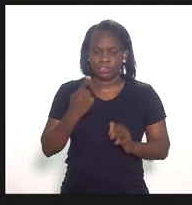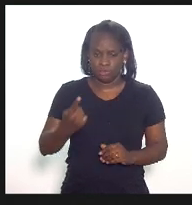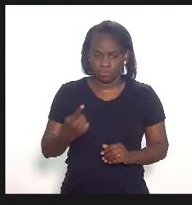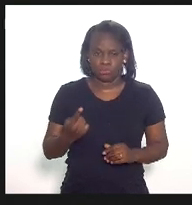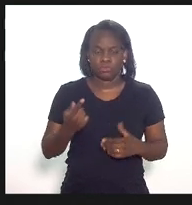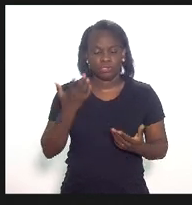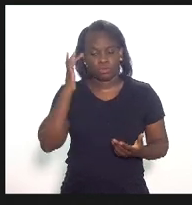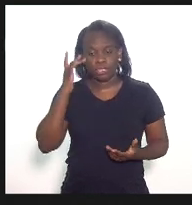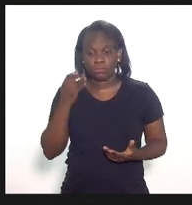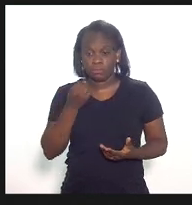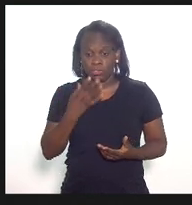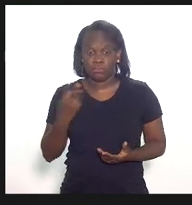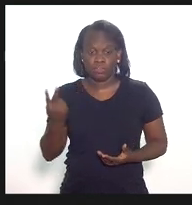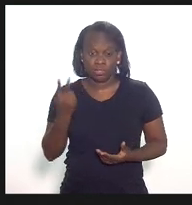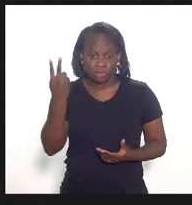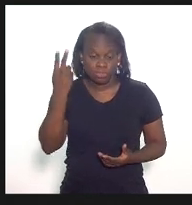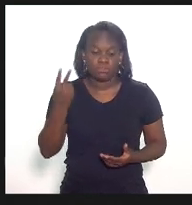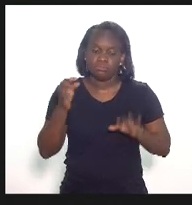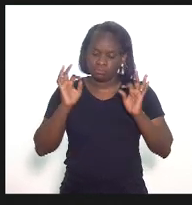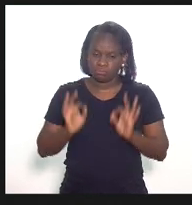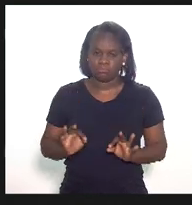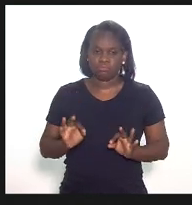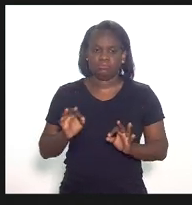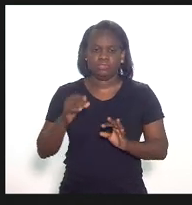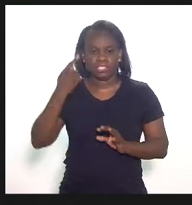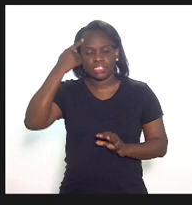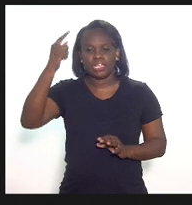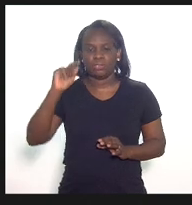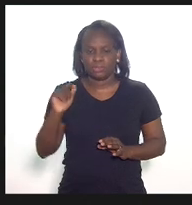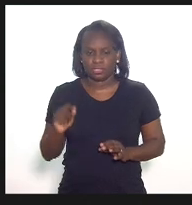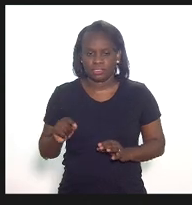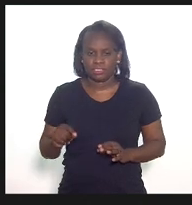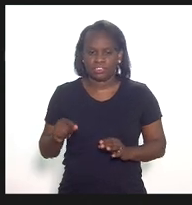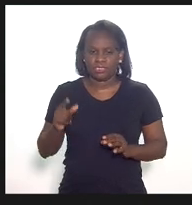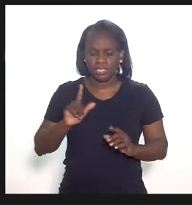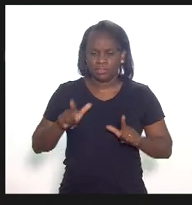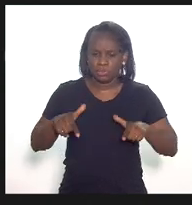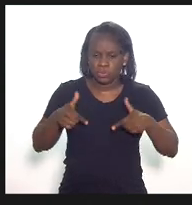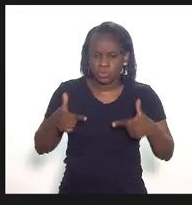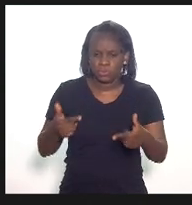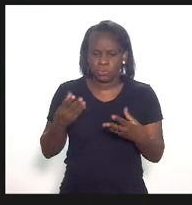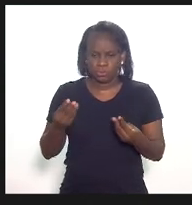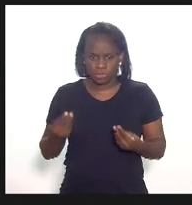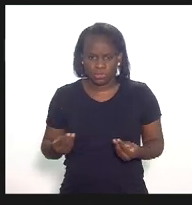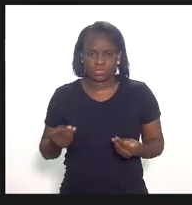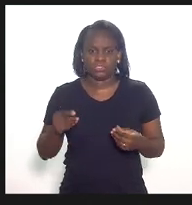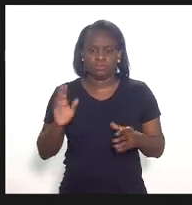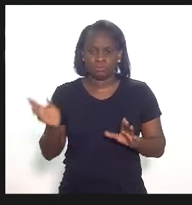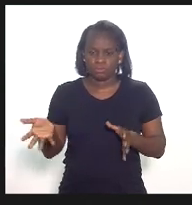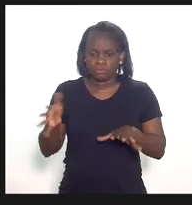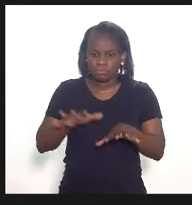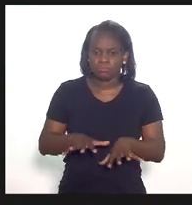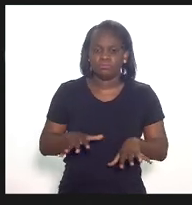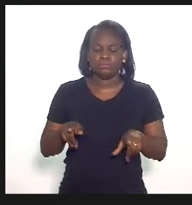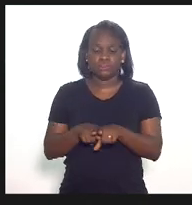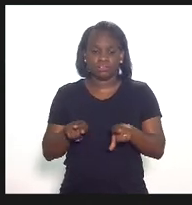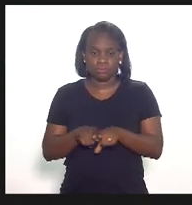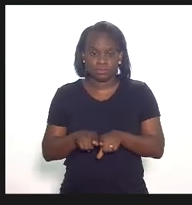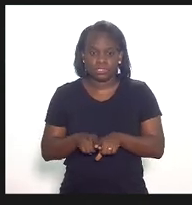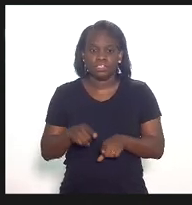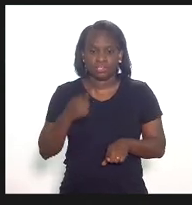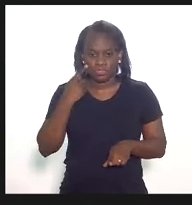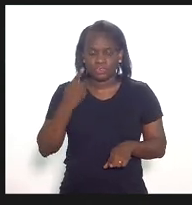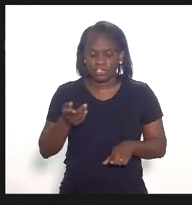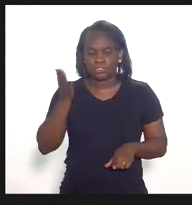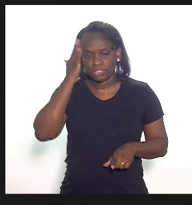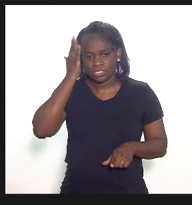muito valorosa, sem dúvida nenhuma, a ideia, e tenho atuado muito nesse sentido de inclusão, e obviamente